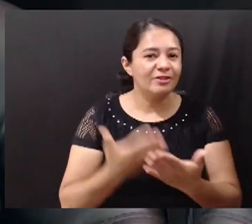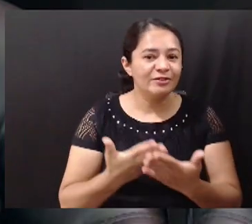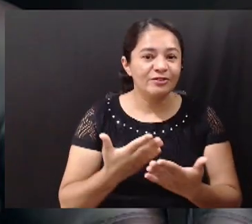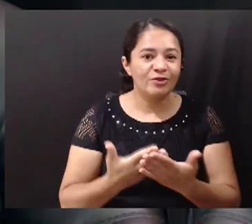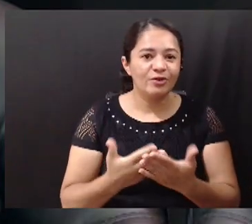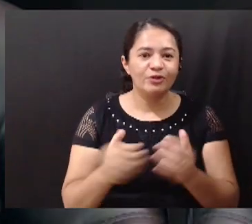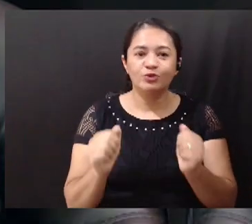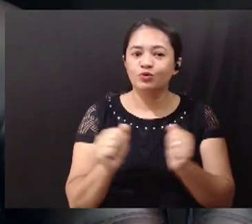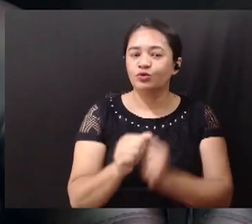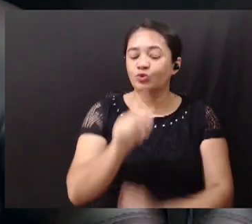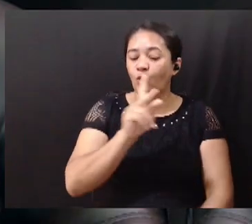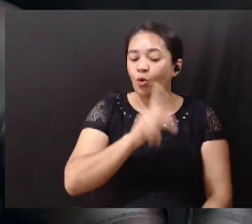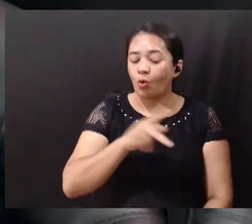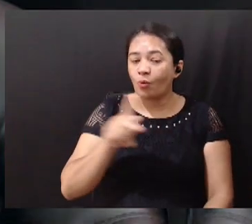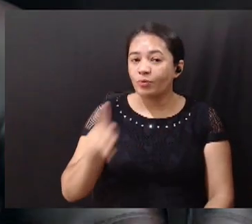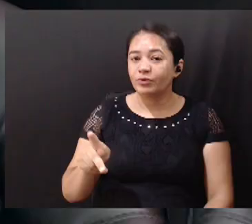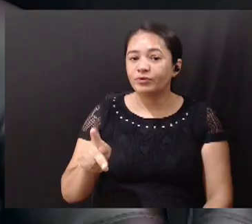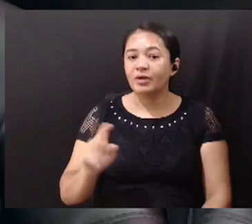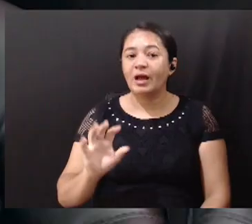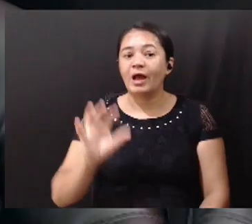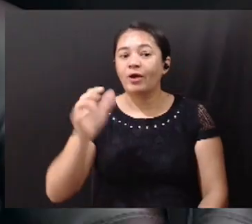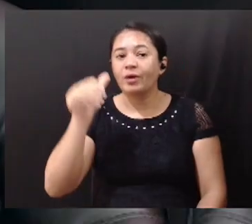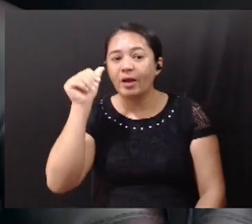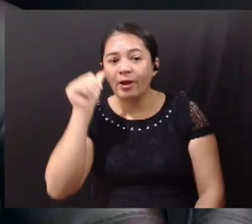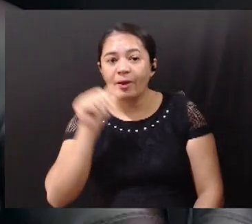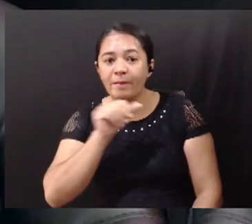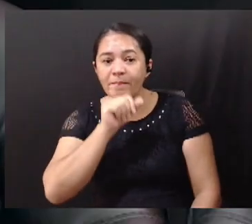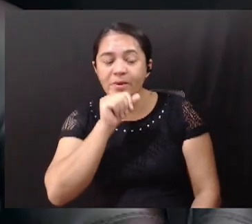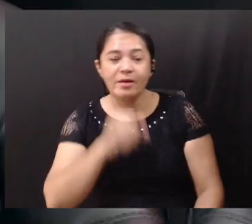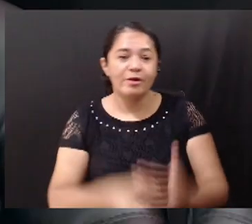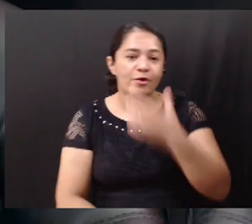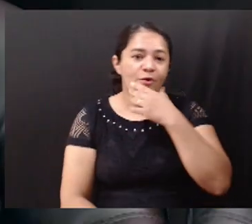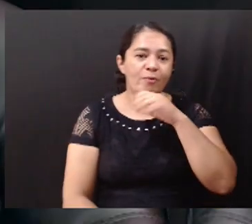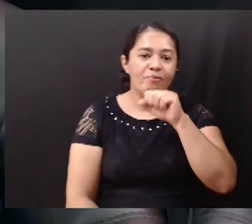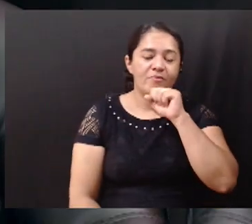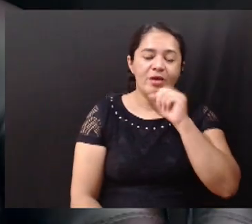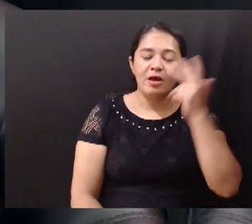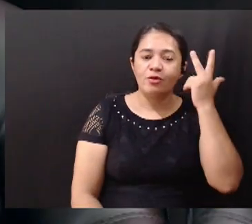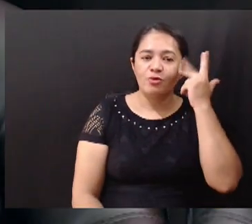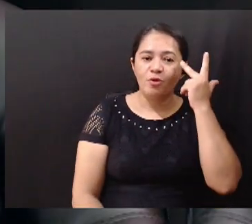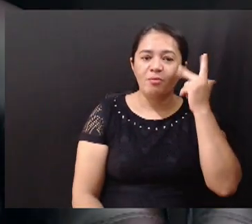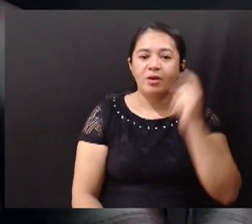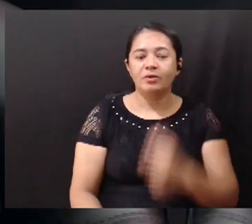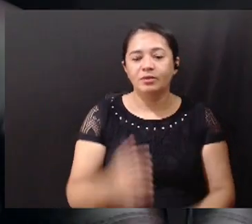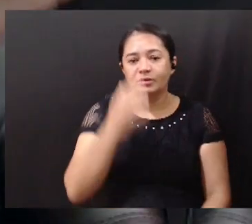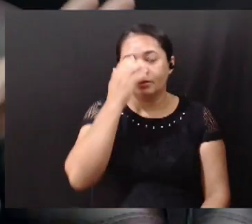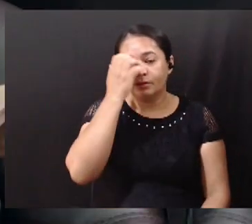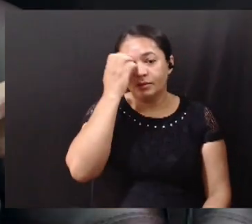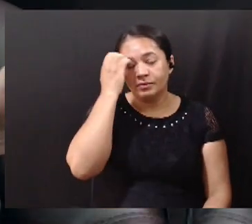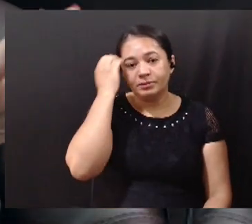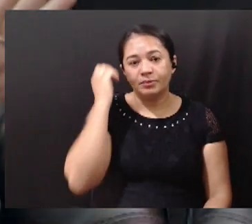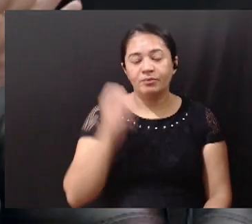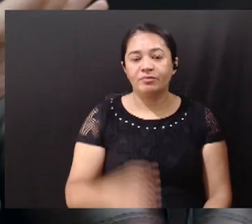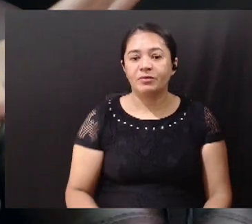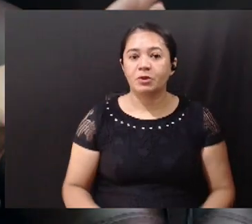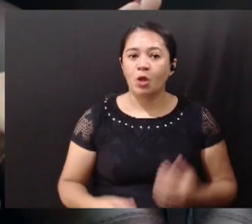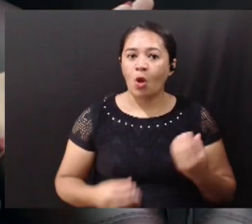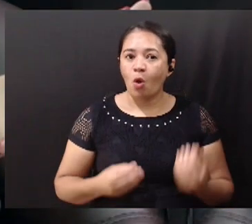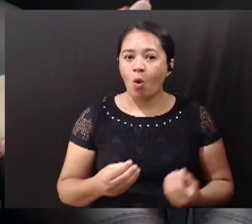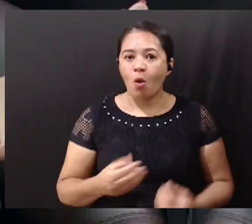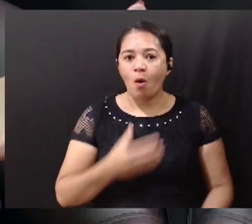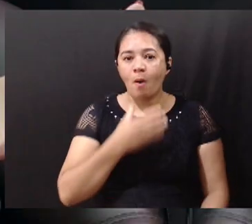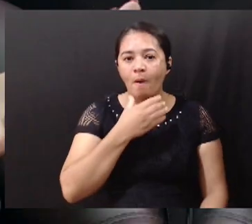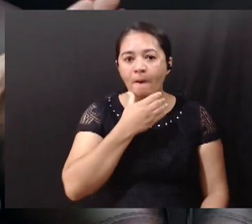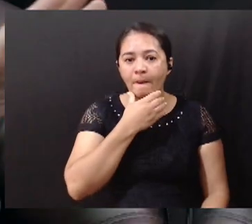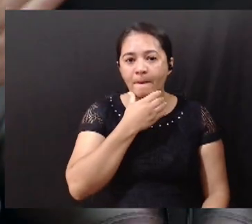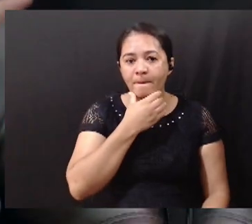professores, acontece com a mãe, acontece com o pai. É muito frequente a mãe falar: "Pais, com o meu marido, ele é outra